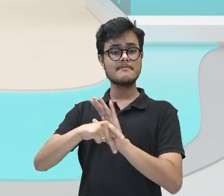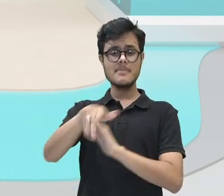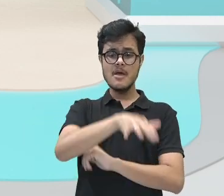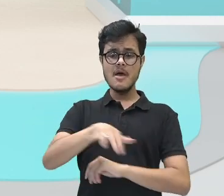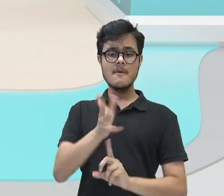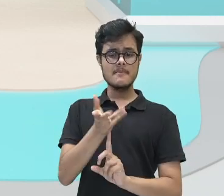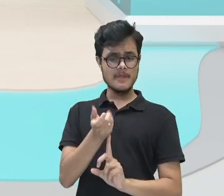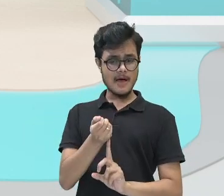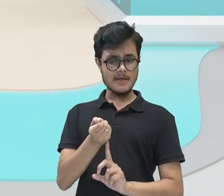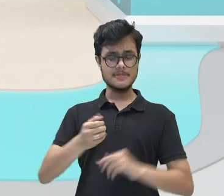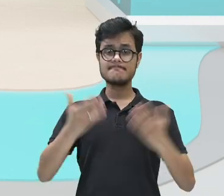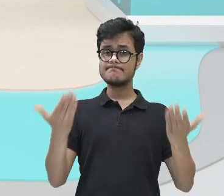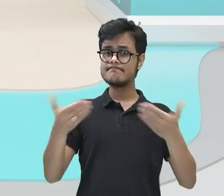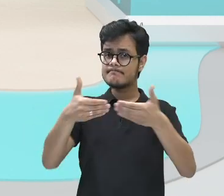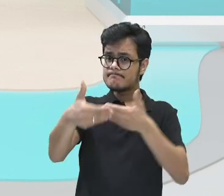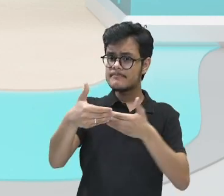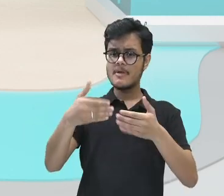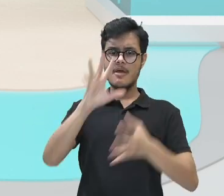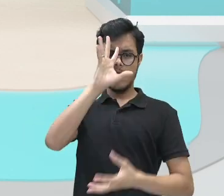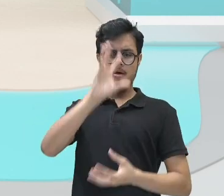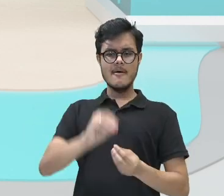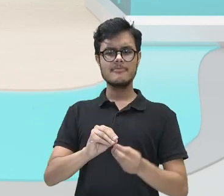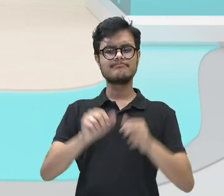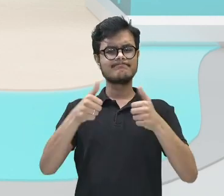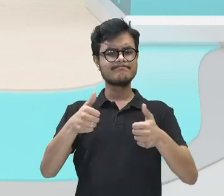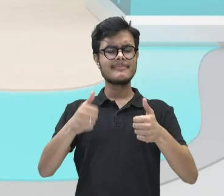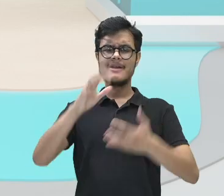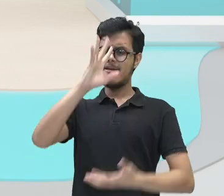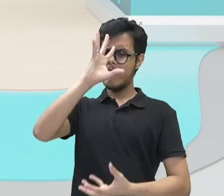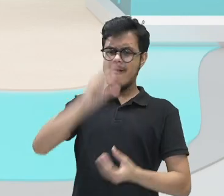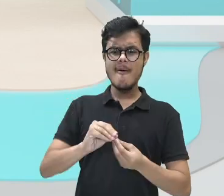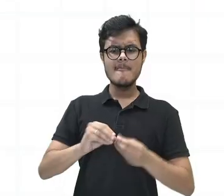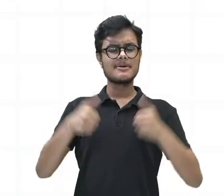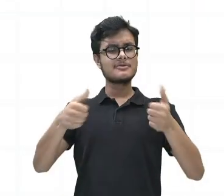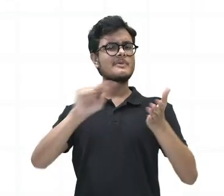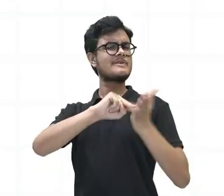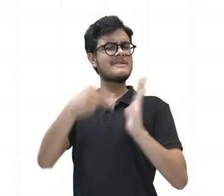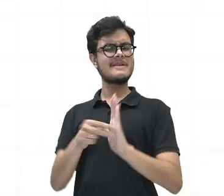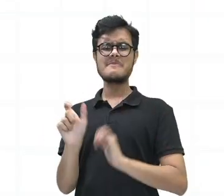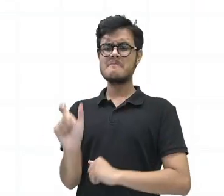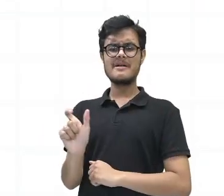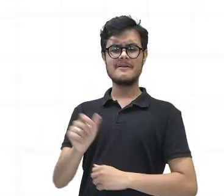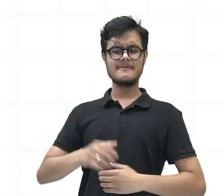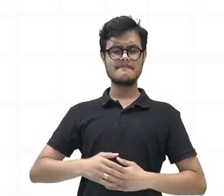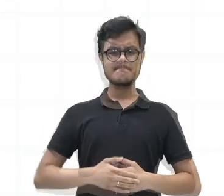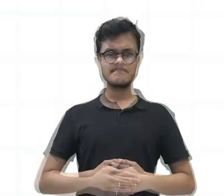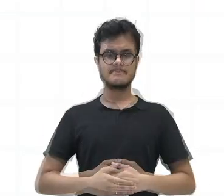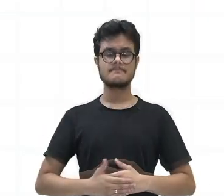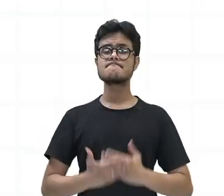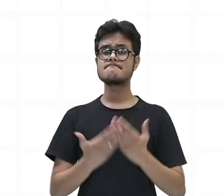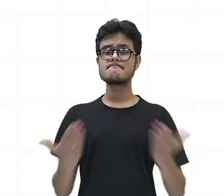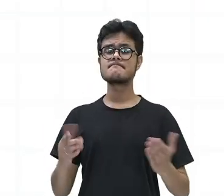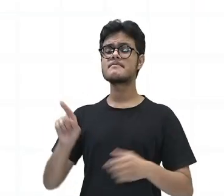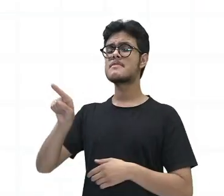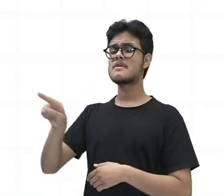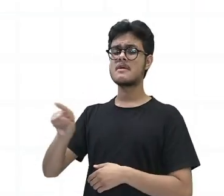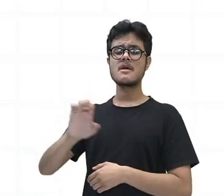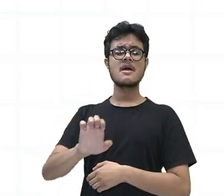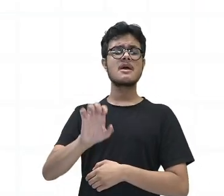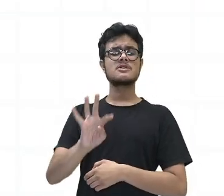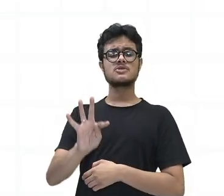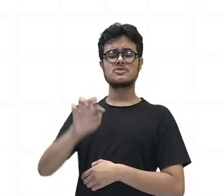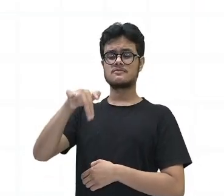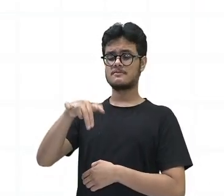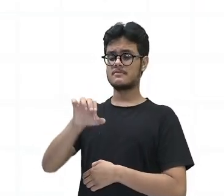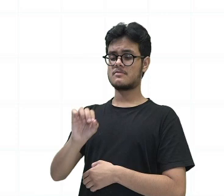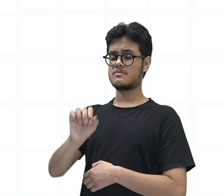envolvem a arte. E para entender a arte, nós precisamos entender o significado das palavras. Então, vamos iniciar? E aí nós